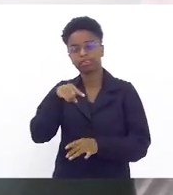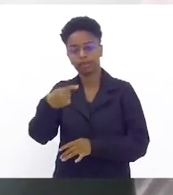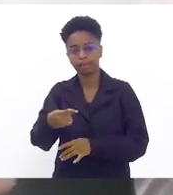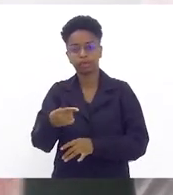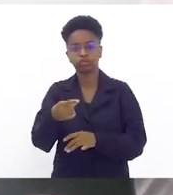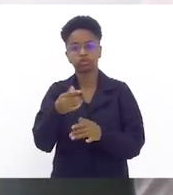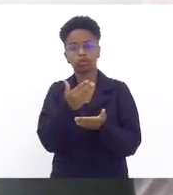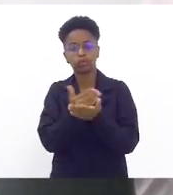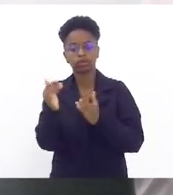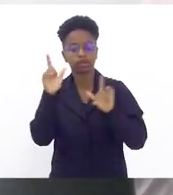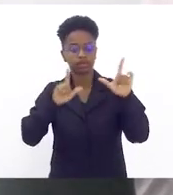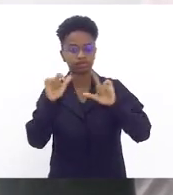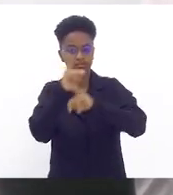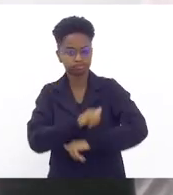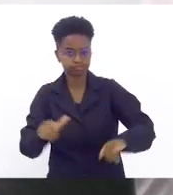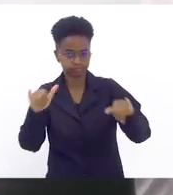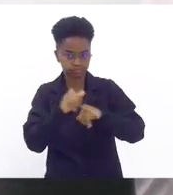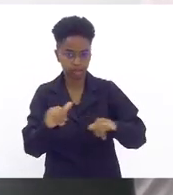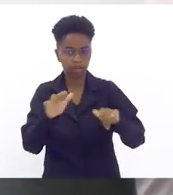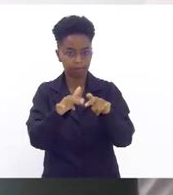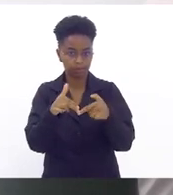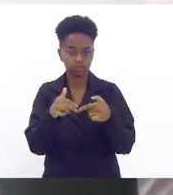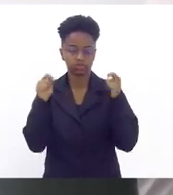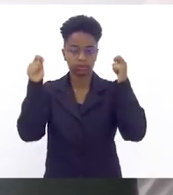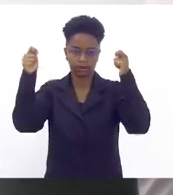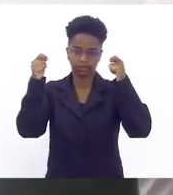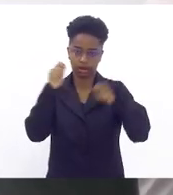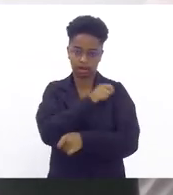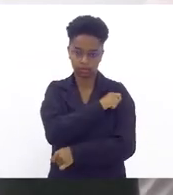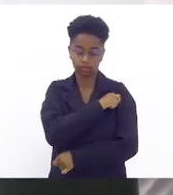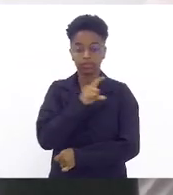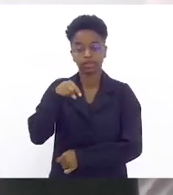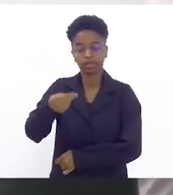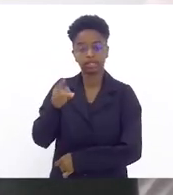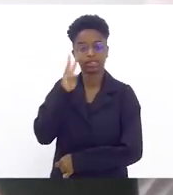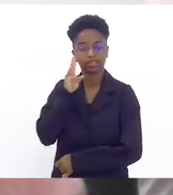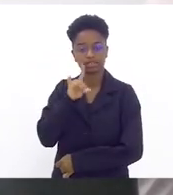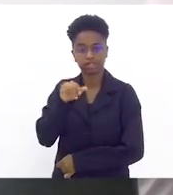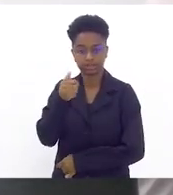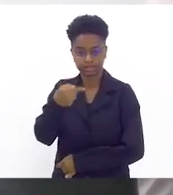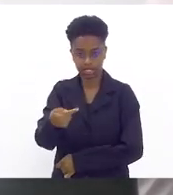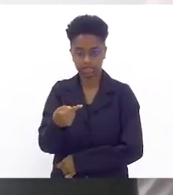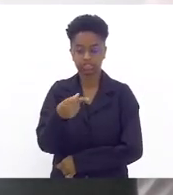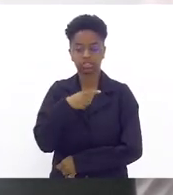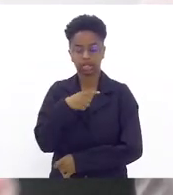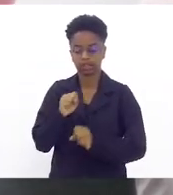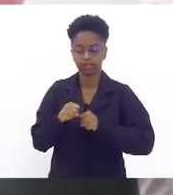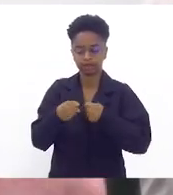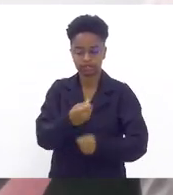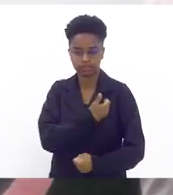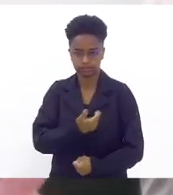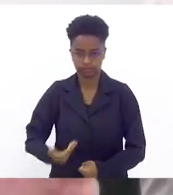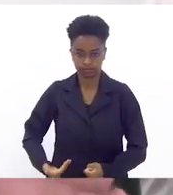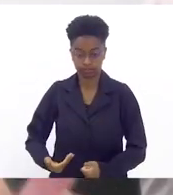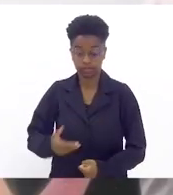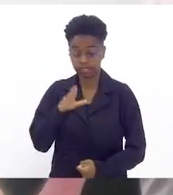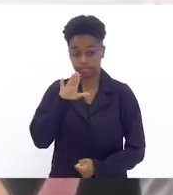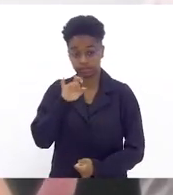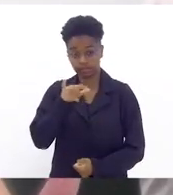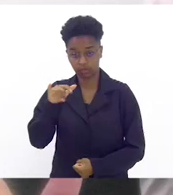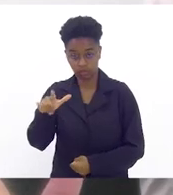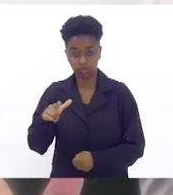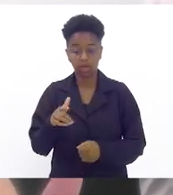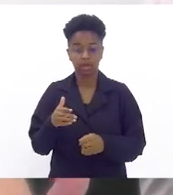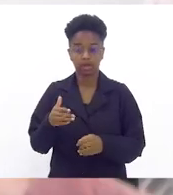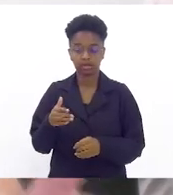a divulgar a situação da escola A partir dessa manifestação na terça-feira Sete de Março Recebemos a Defesa Civil quem dependeu